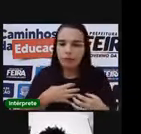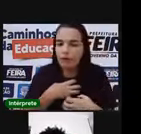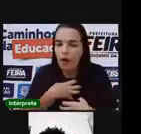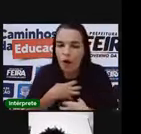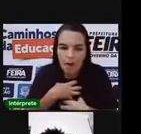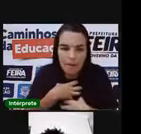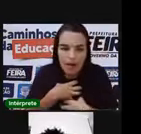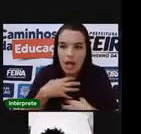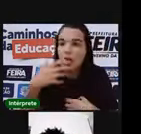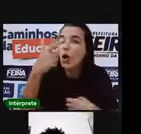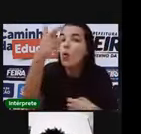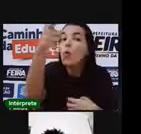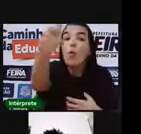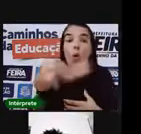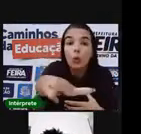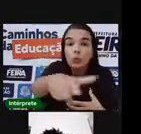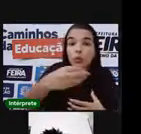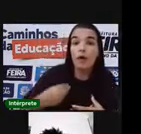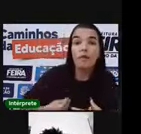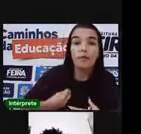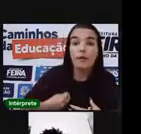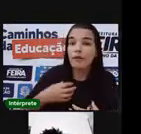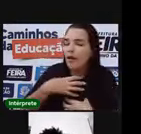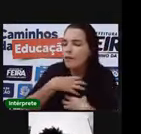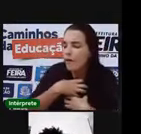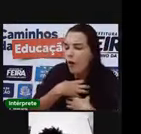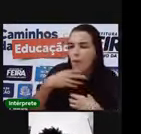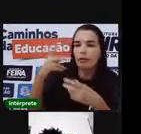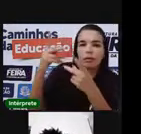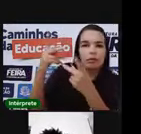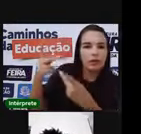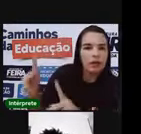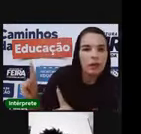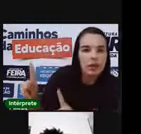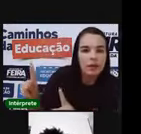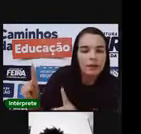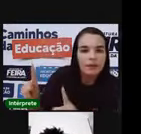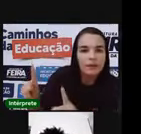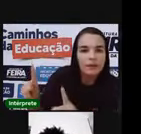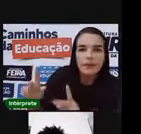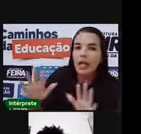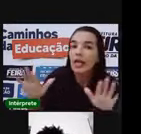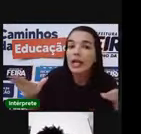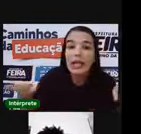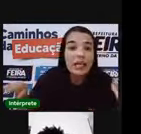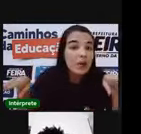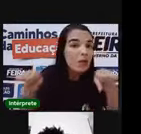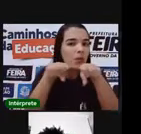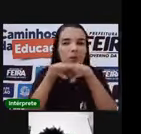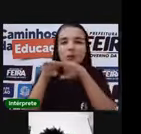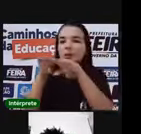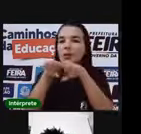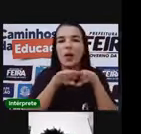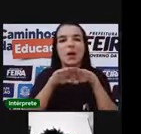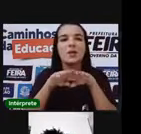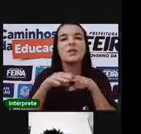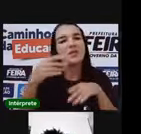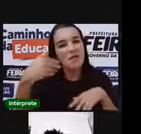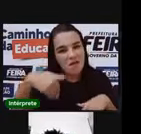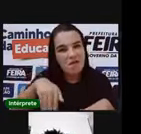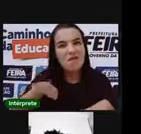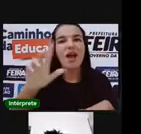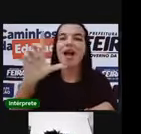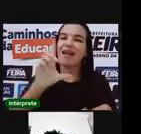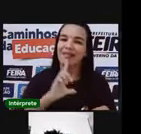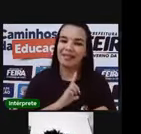acontecer. Porque eu consigo ser solidário. A solidariedade também, não é? É um